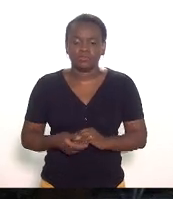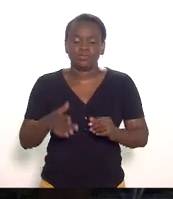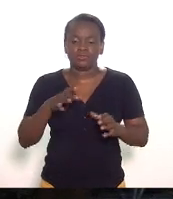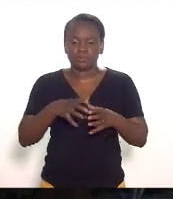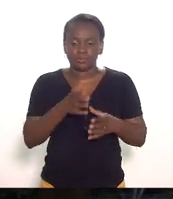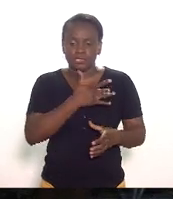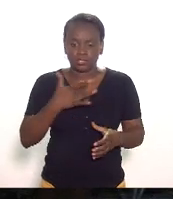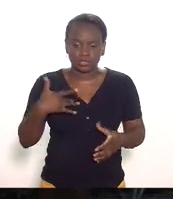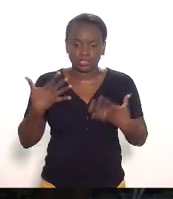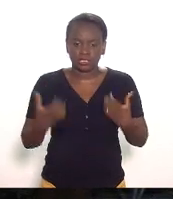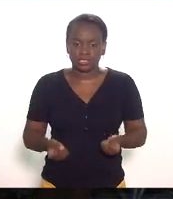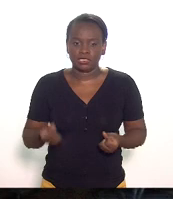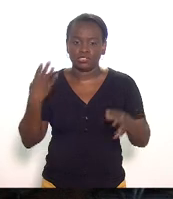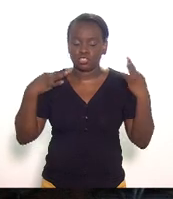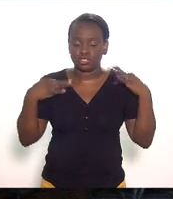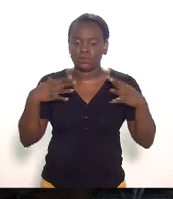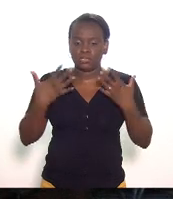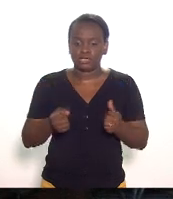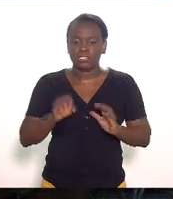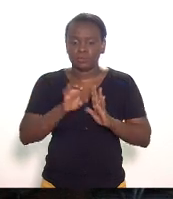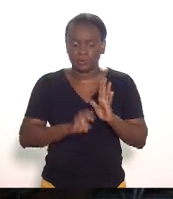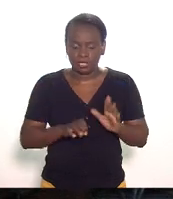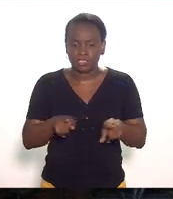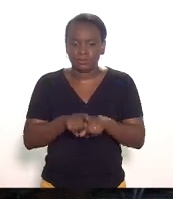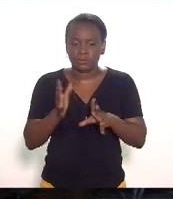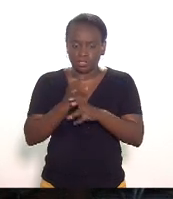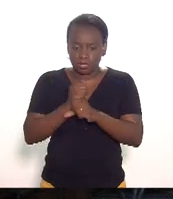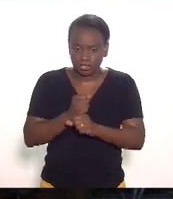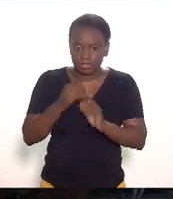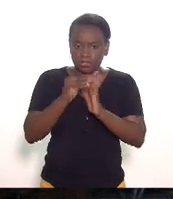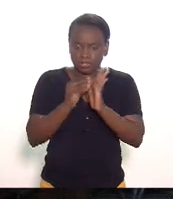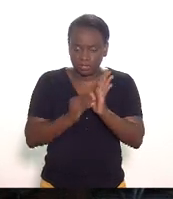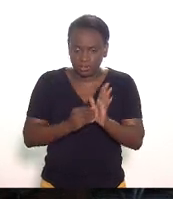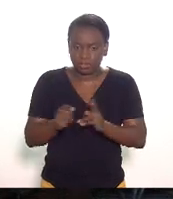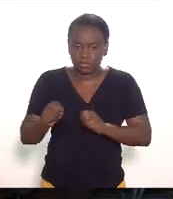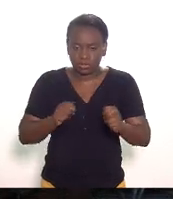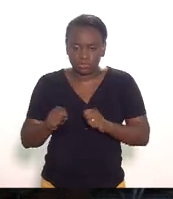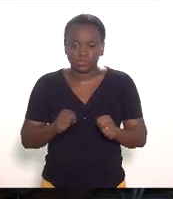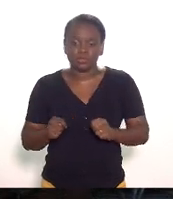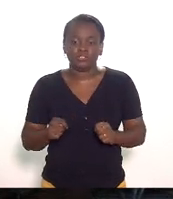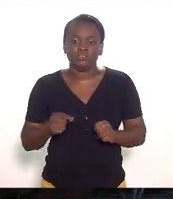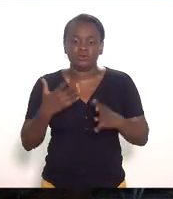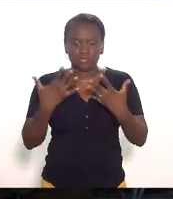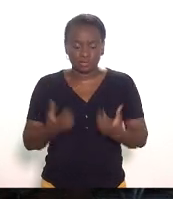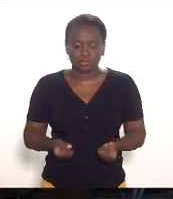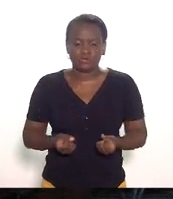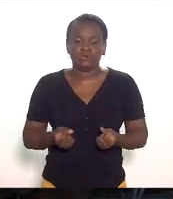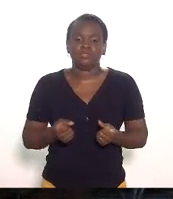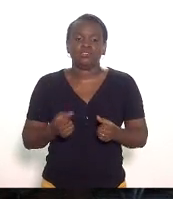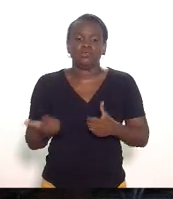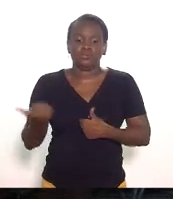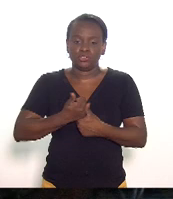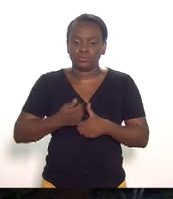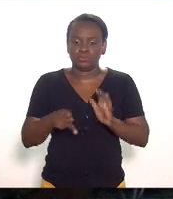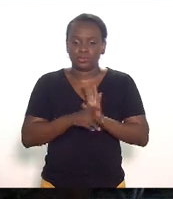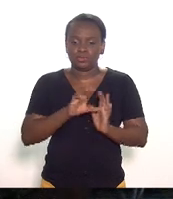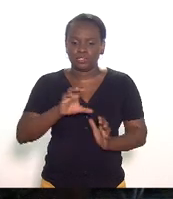saúde favorável, de turismo favorável com emenda, de orçamento, finanças, fiscalização financeira e controle favorável com o substitutivo da